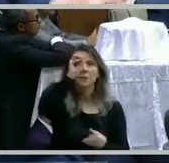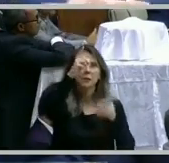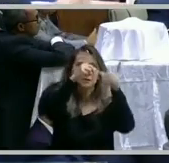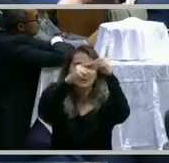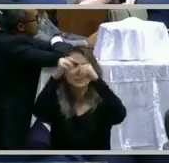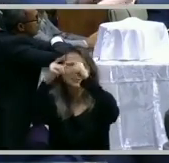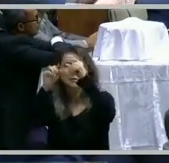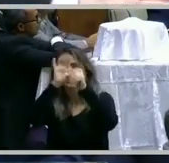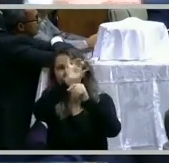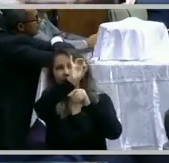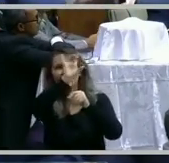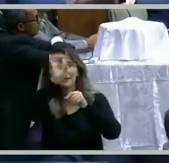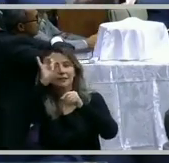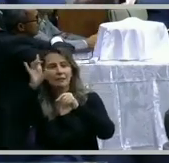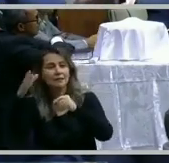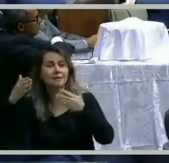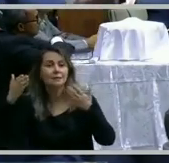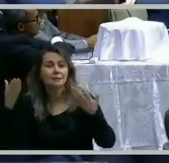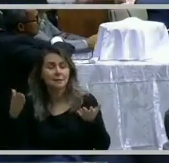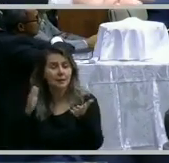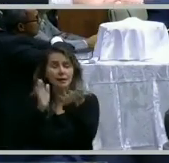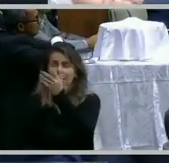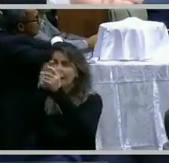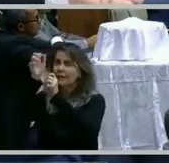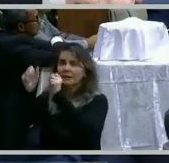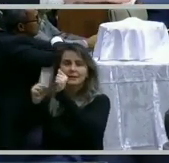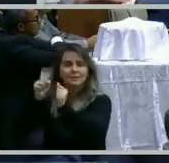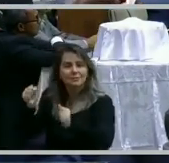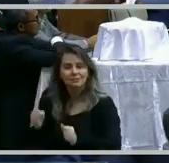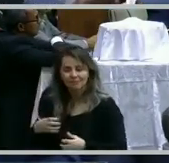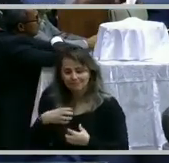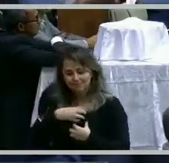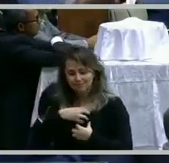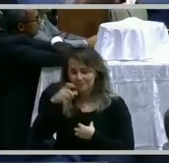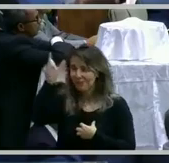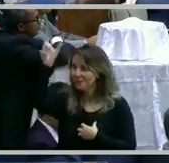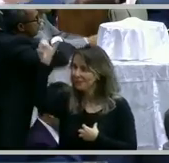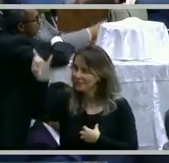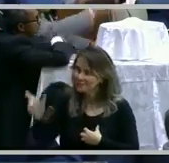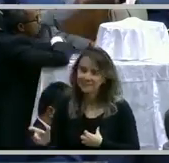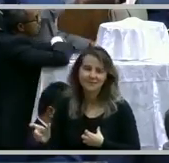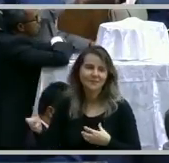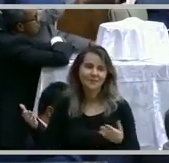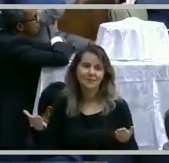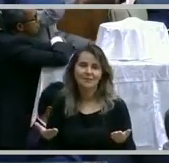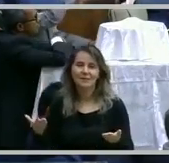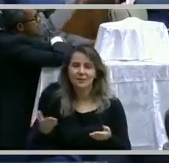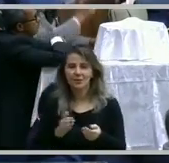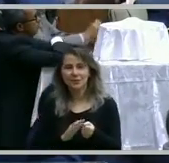Pai. Sintam, aleluia, a presença dEle nesta noite.